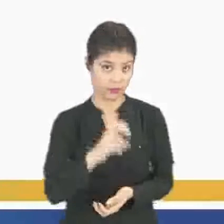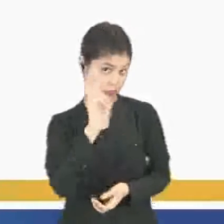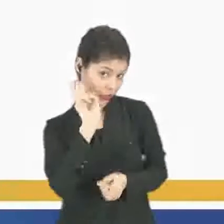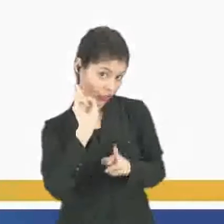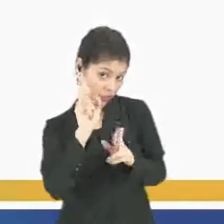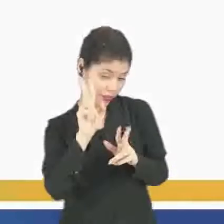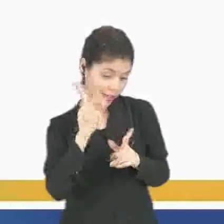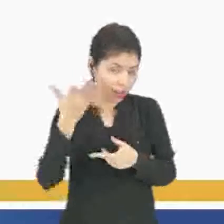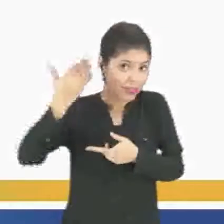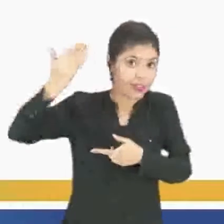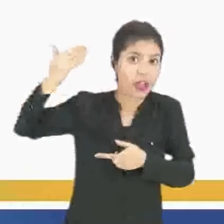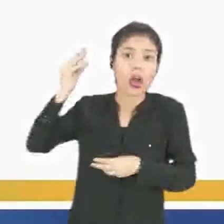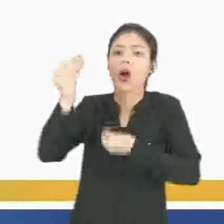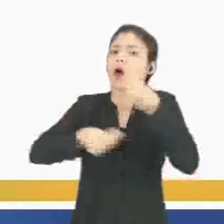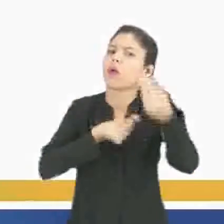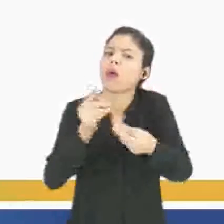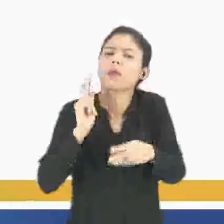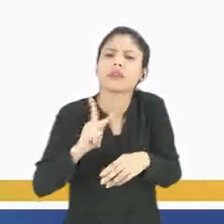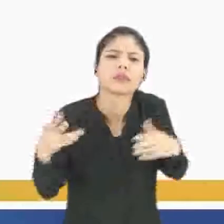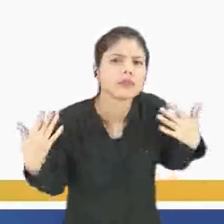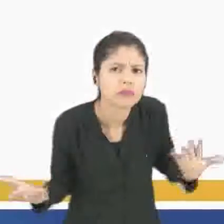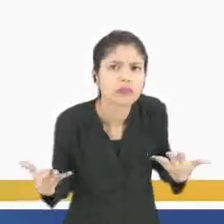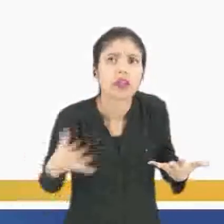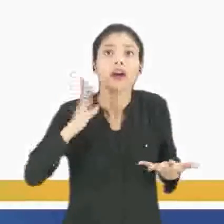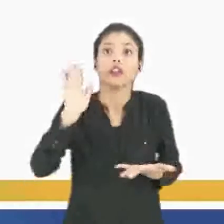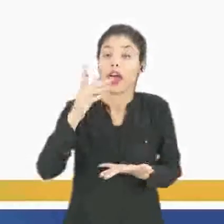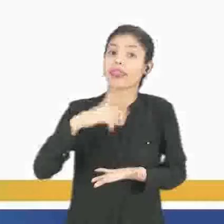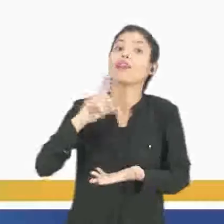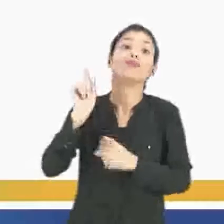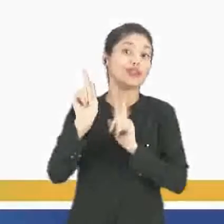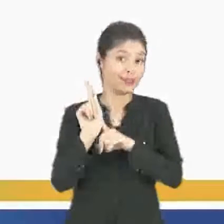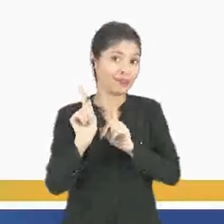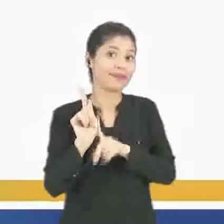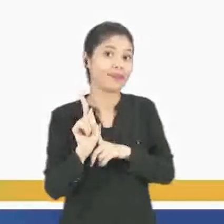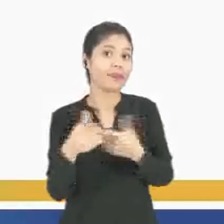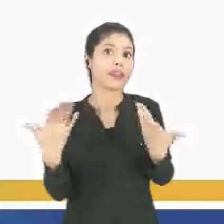aqui é diferente do anterior. Como assim, professor? Eu já tenho o ponto G.